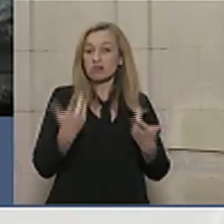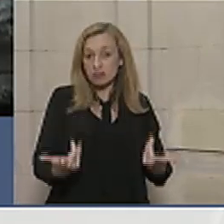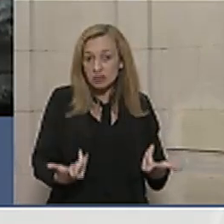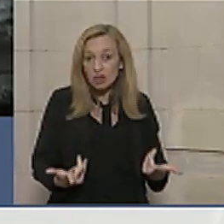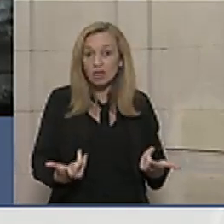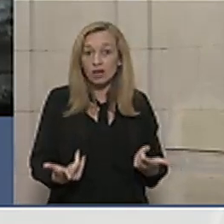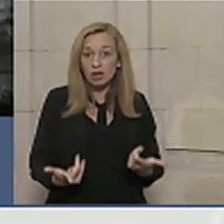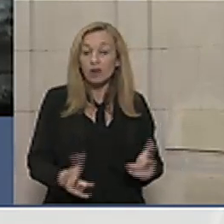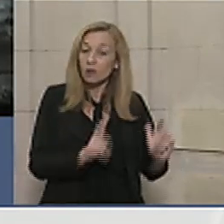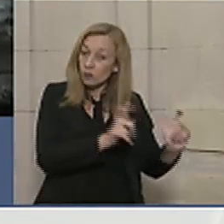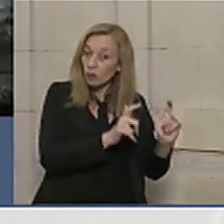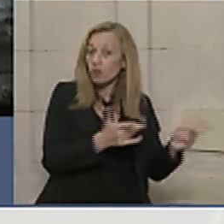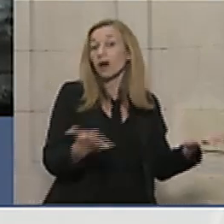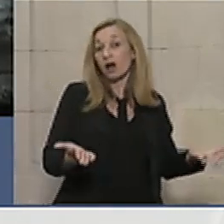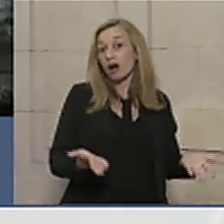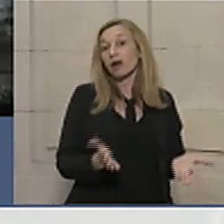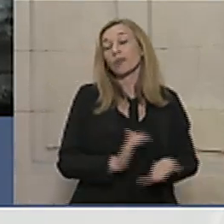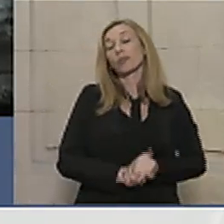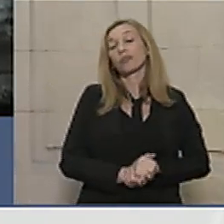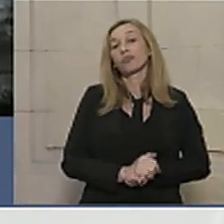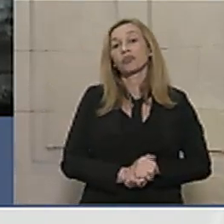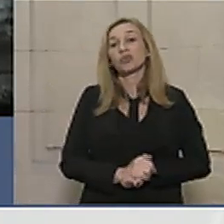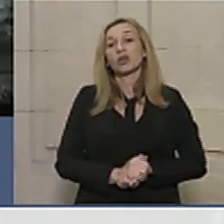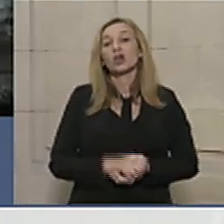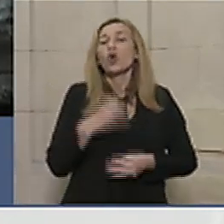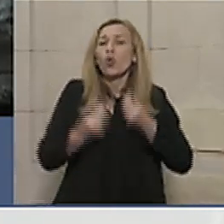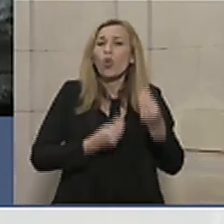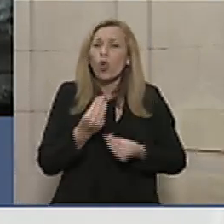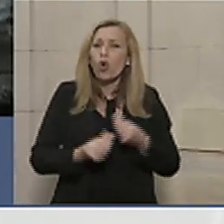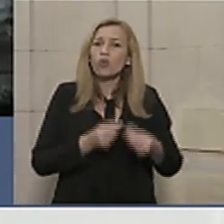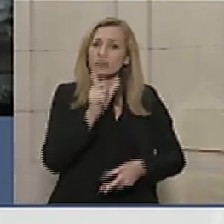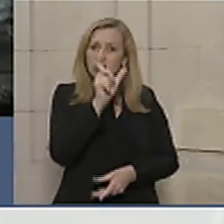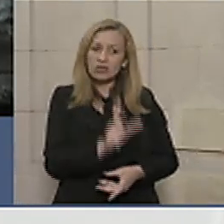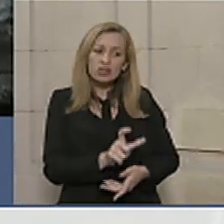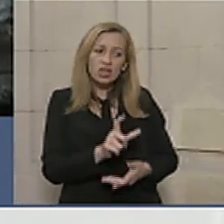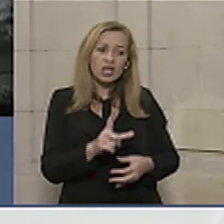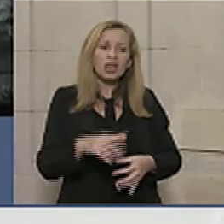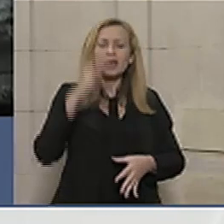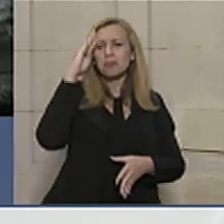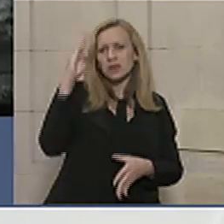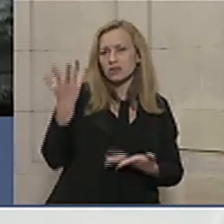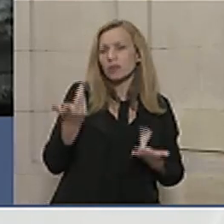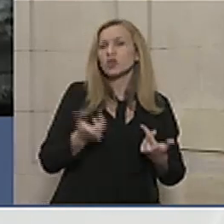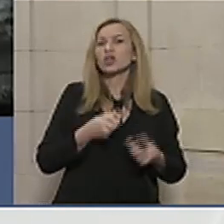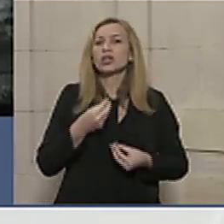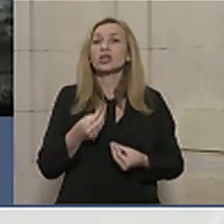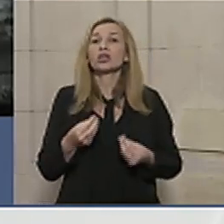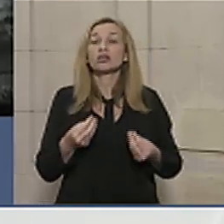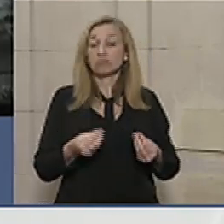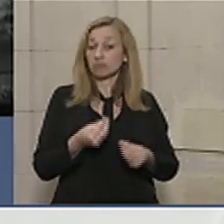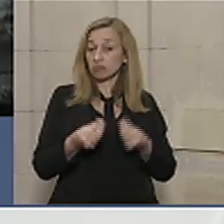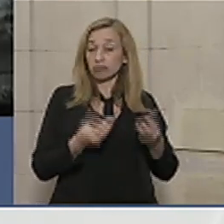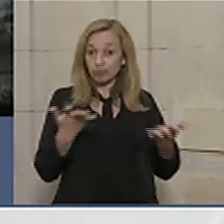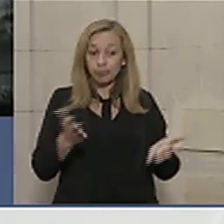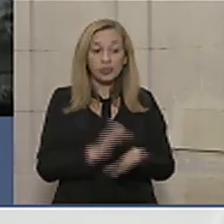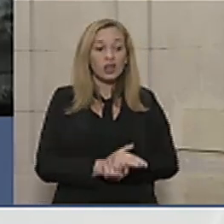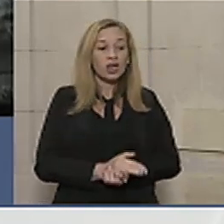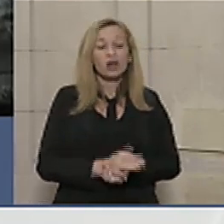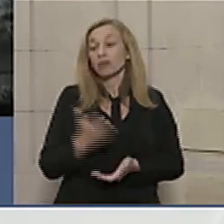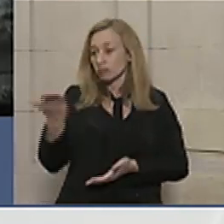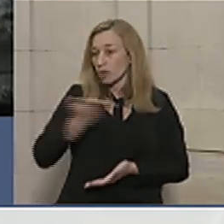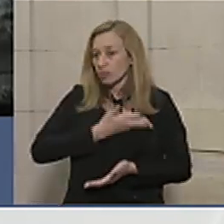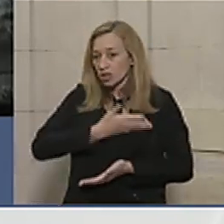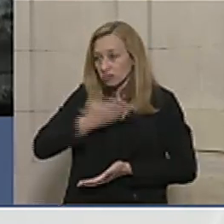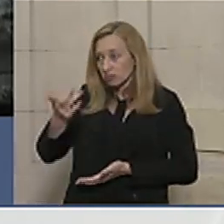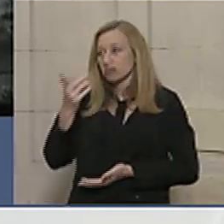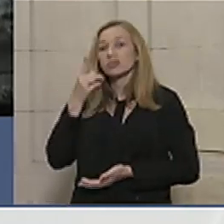moldes serão essa privatização, como vai ser feito e principalmente quando vai ser feita essa questão. Vossa Excelência, deputado